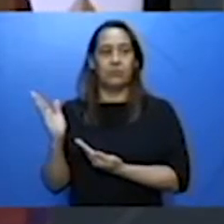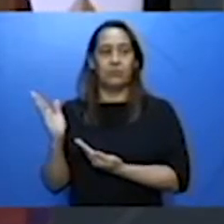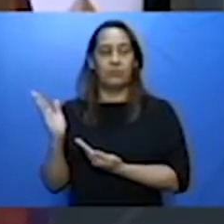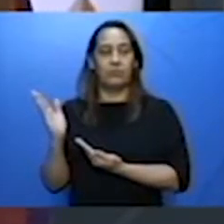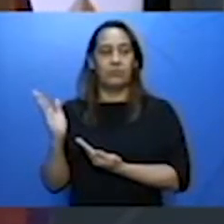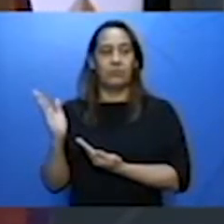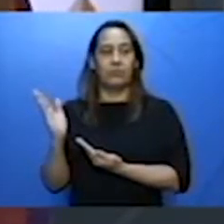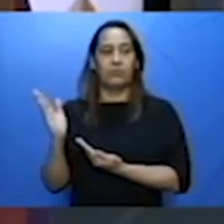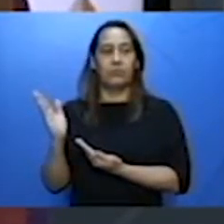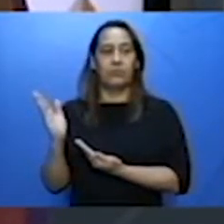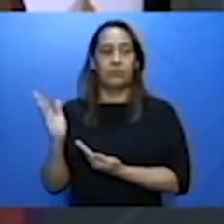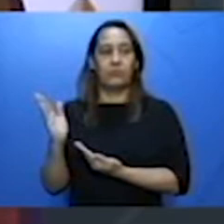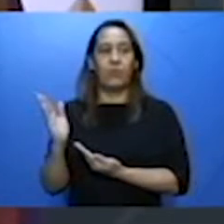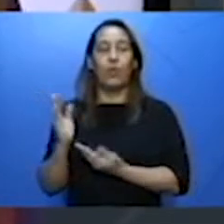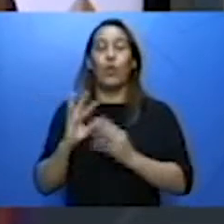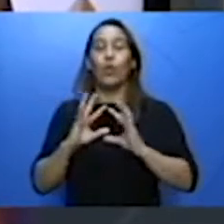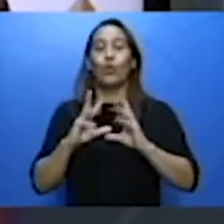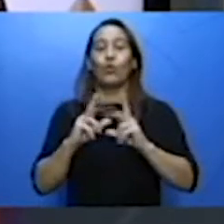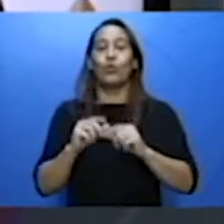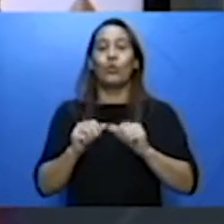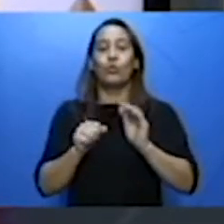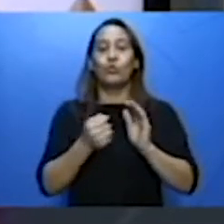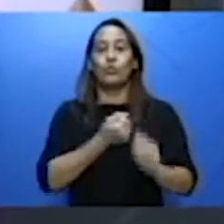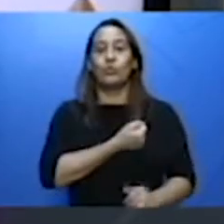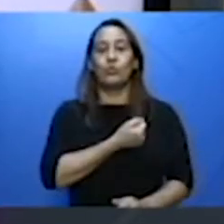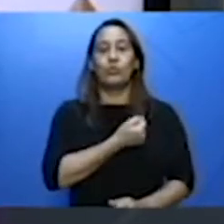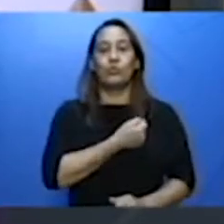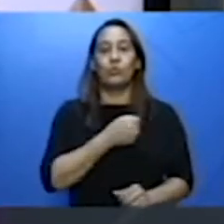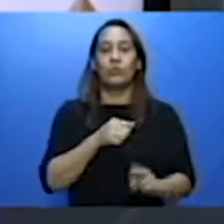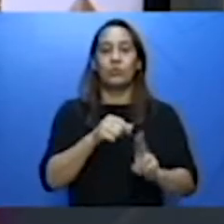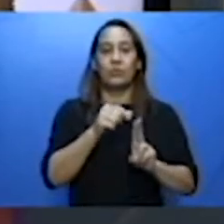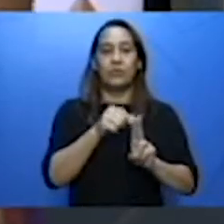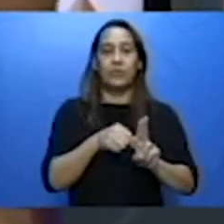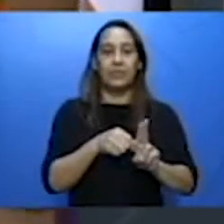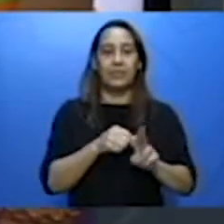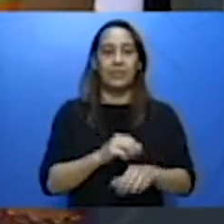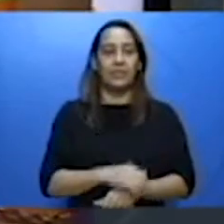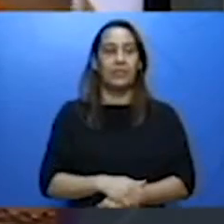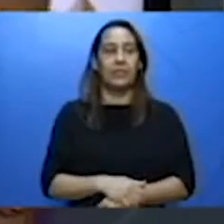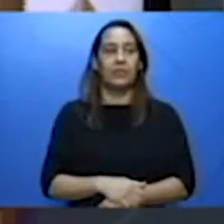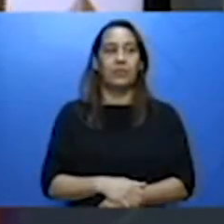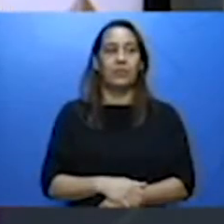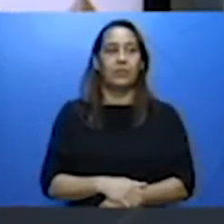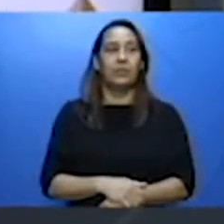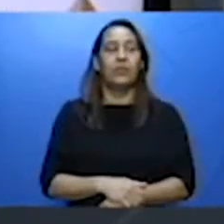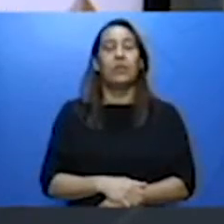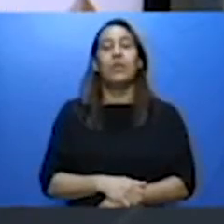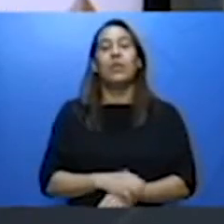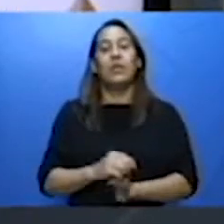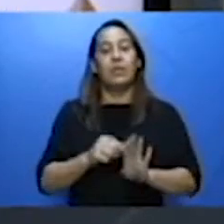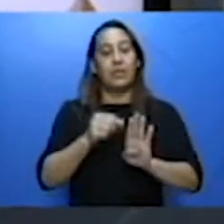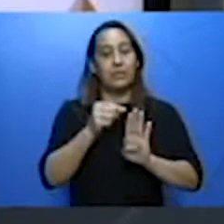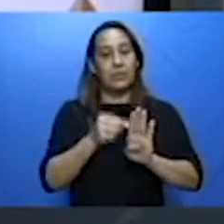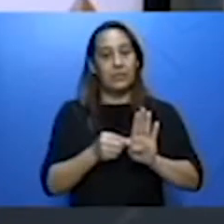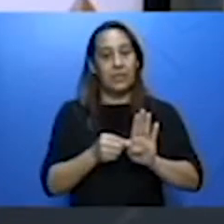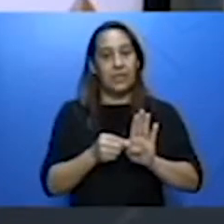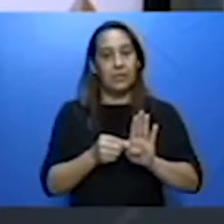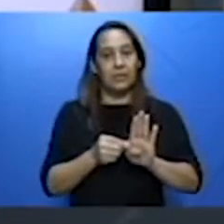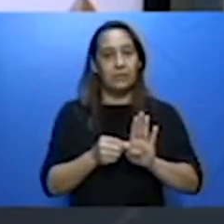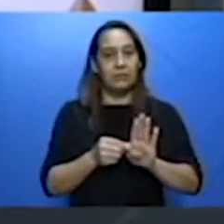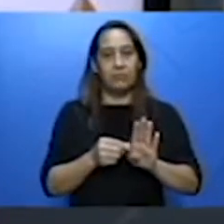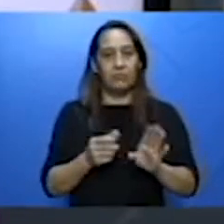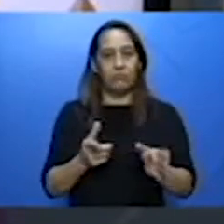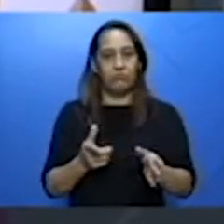que todos os números que estão aqui é porque eles são dezenas. E aqui, ó, tá vazio, mas